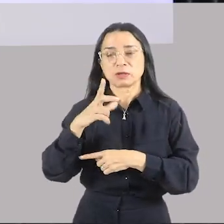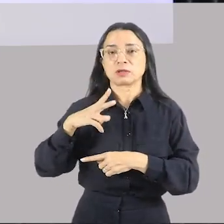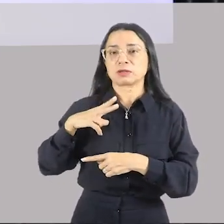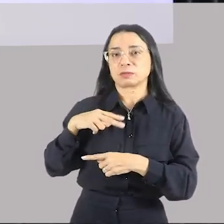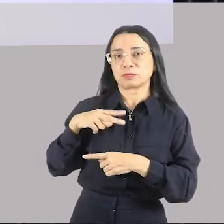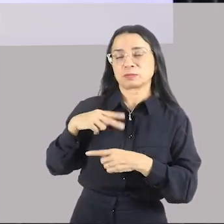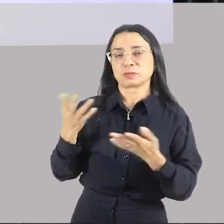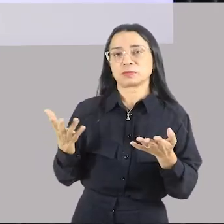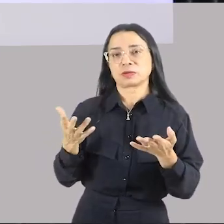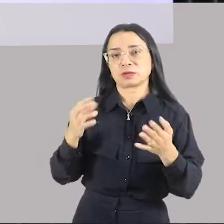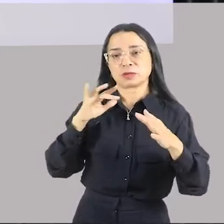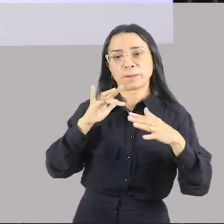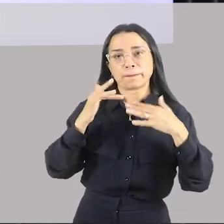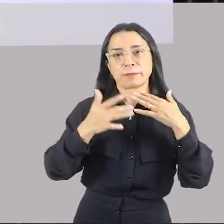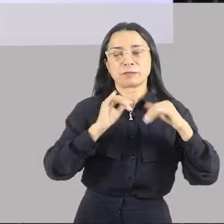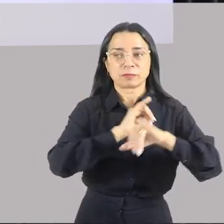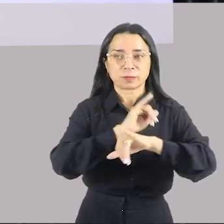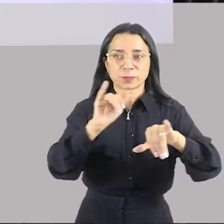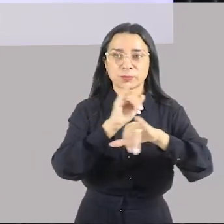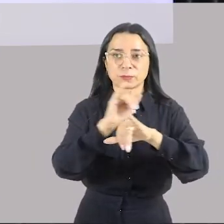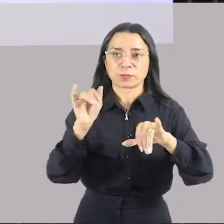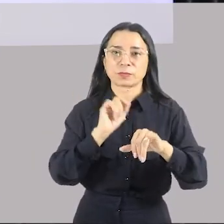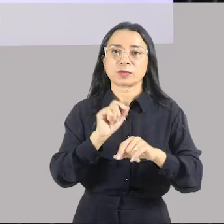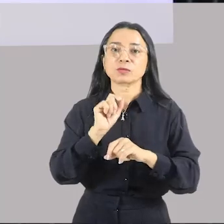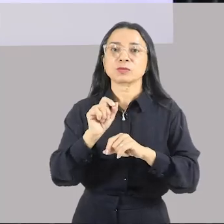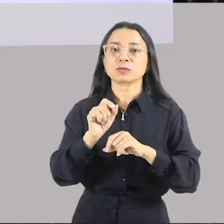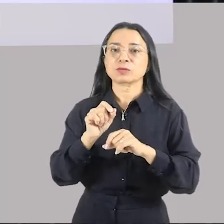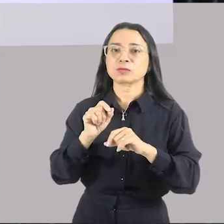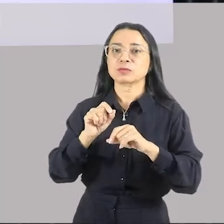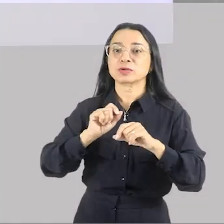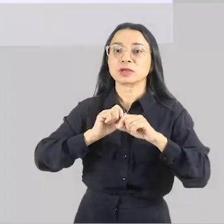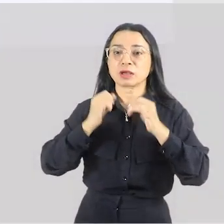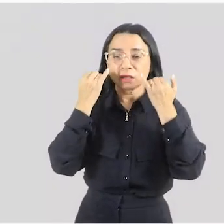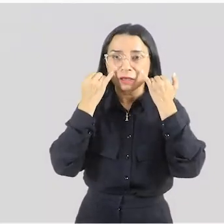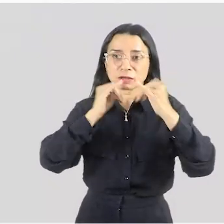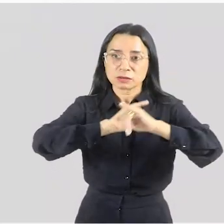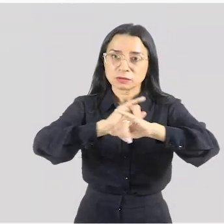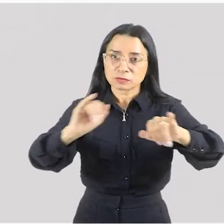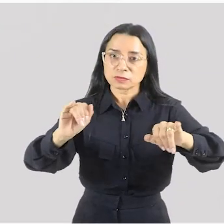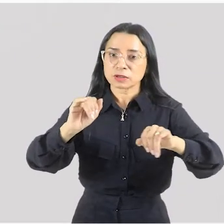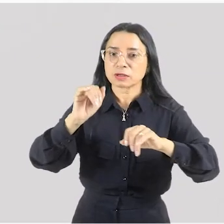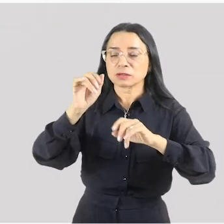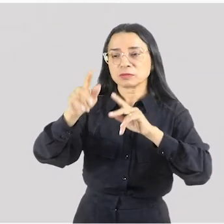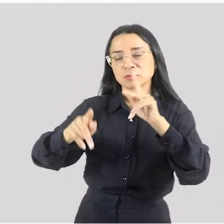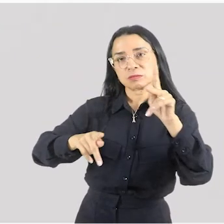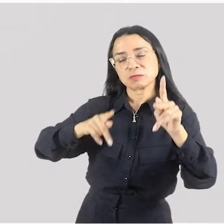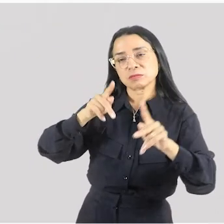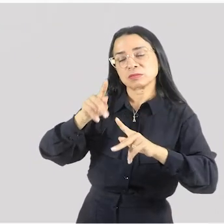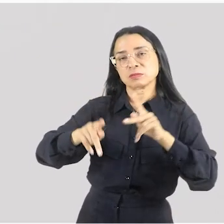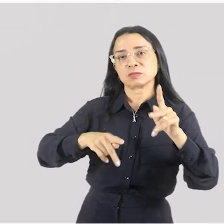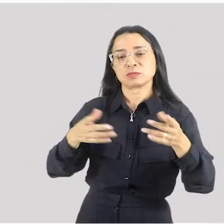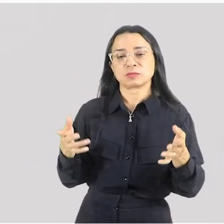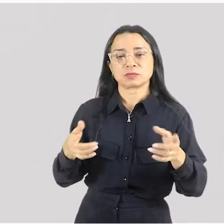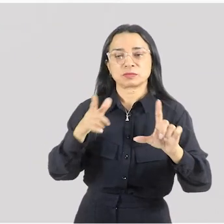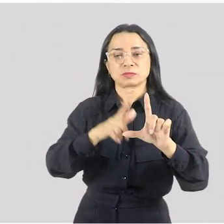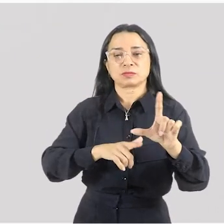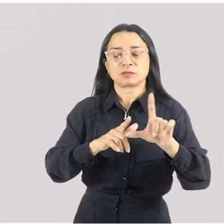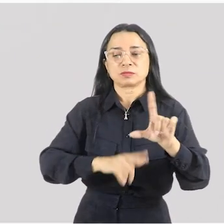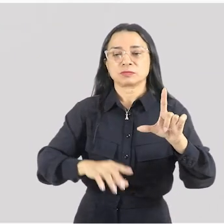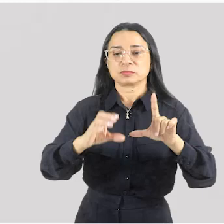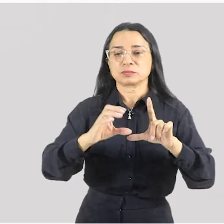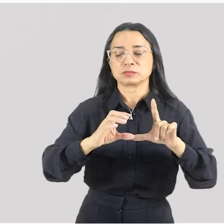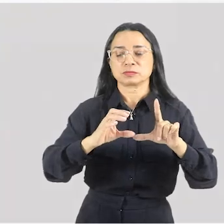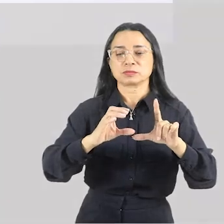de informação, daquilo que é levado para as pessoas. Então aqui é falso, a letra B. Letra C, fragmentação do